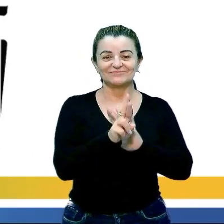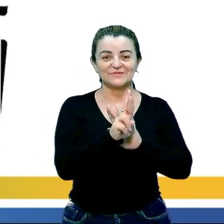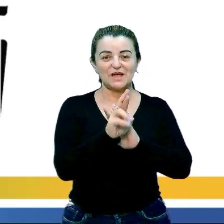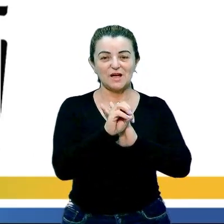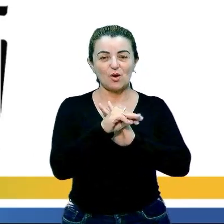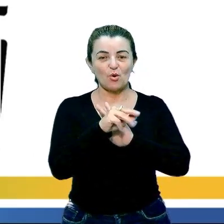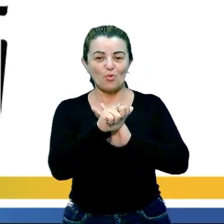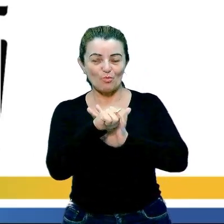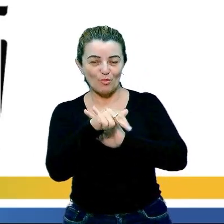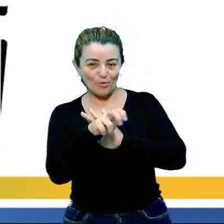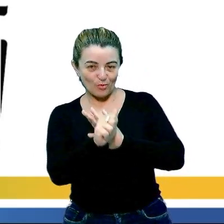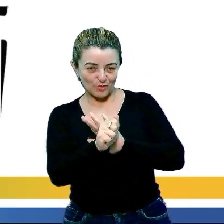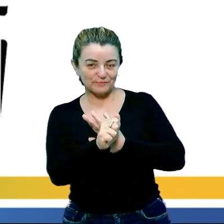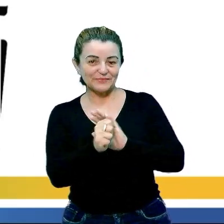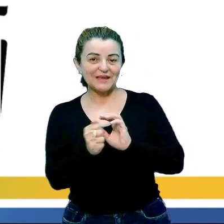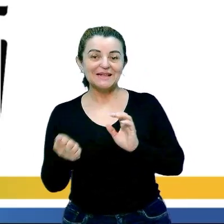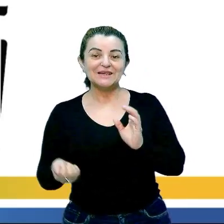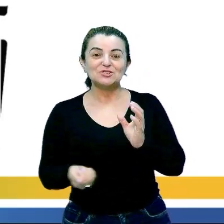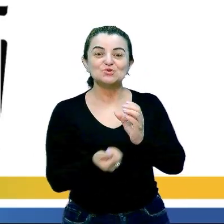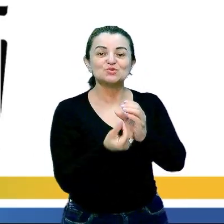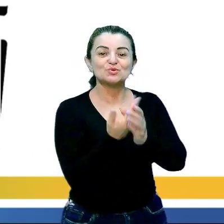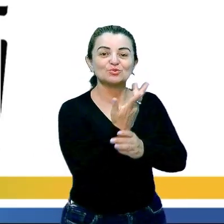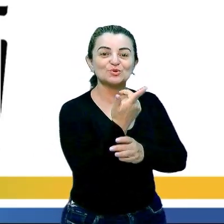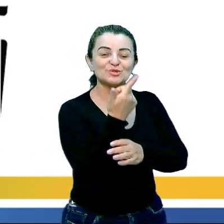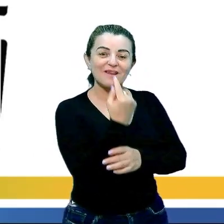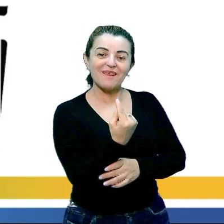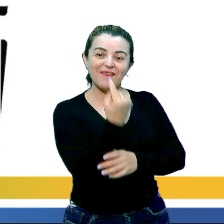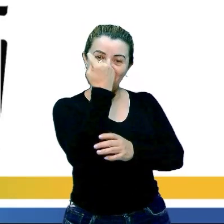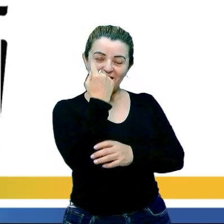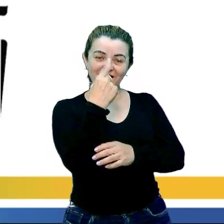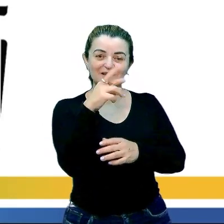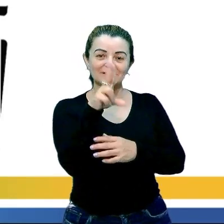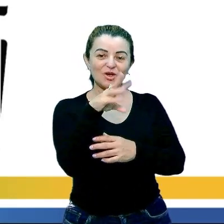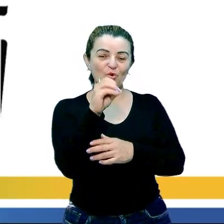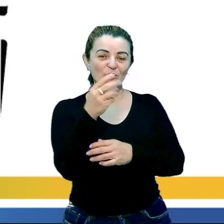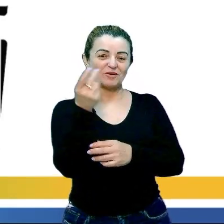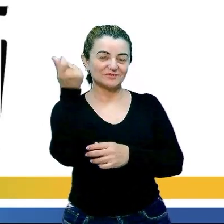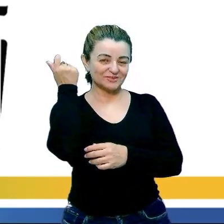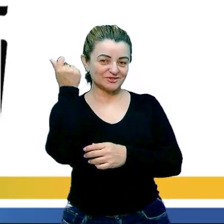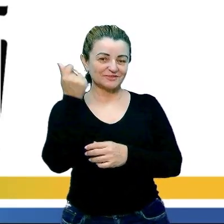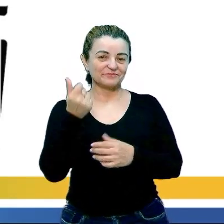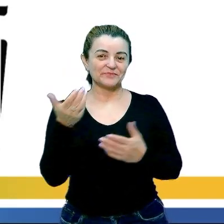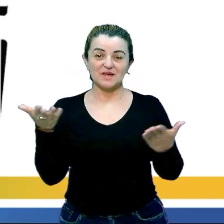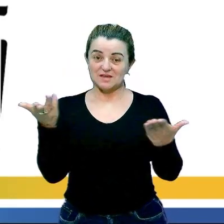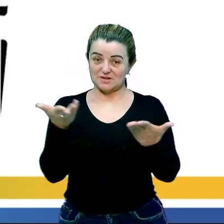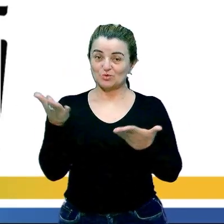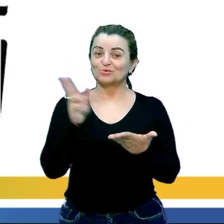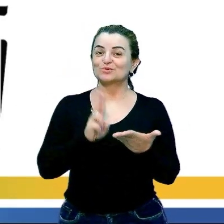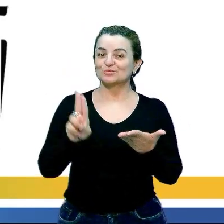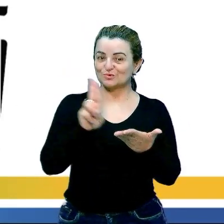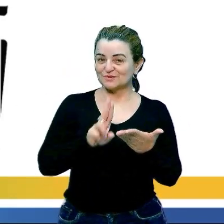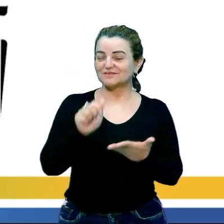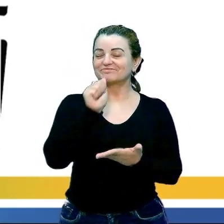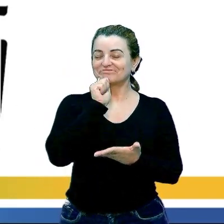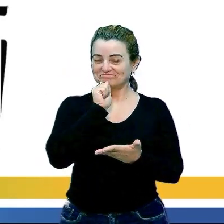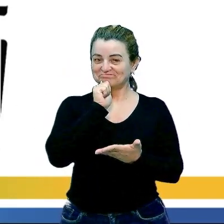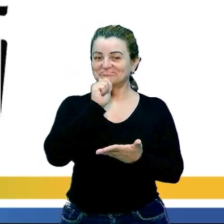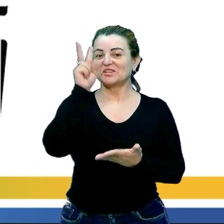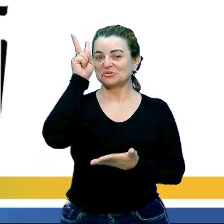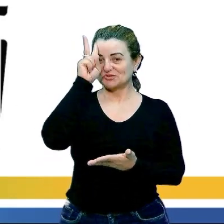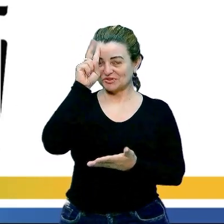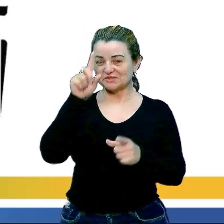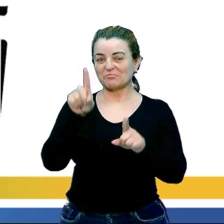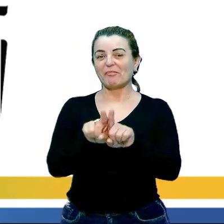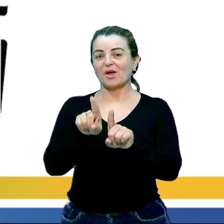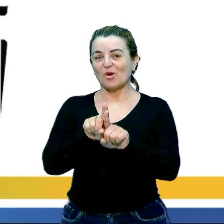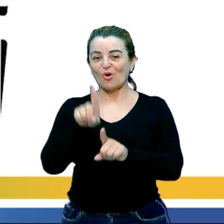numerações, essas nomenclaturas, elas nascem, né, em Roma antiga e elas são utilizadas até hoje, não só na história, né, mas no nosso dia